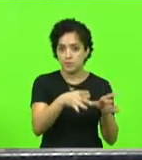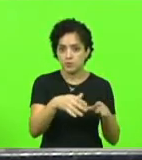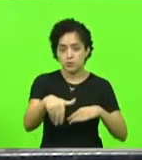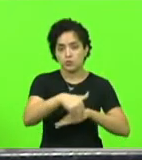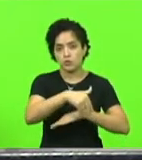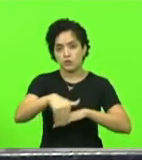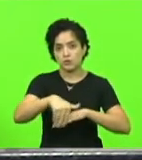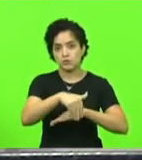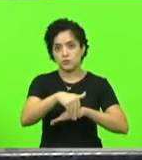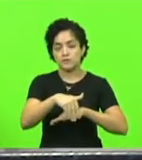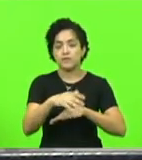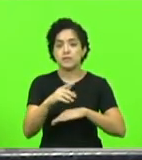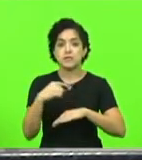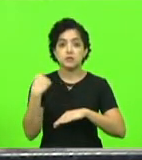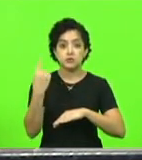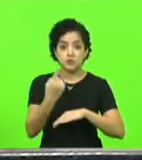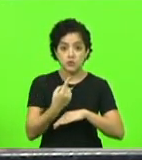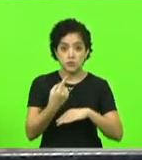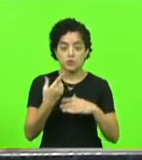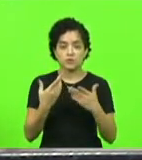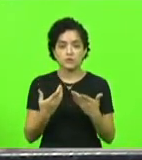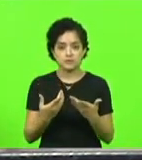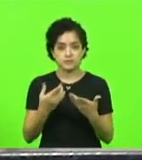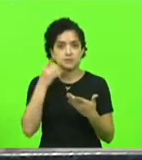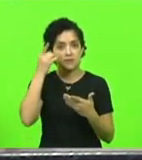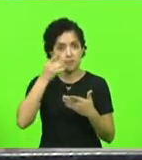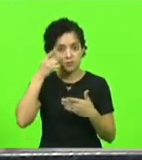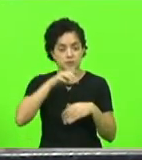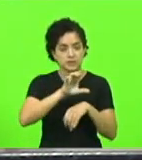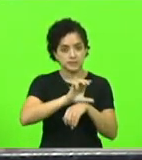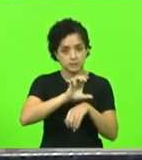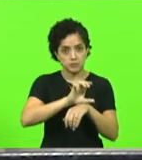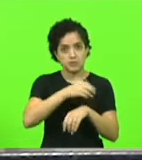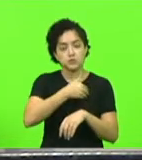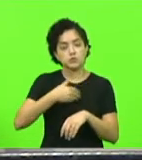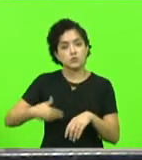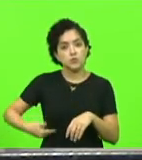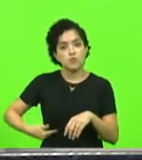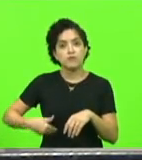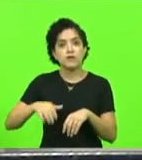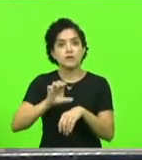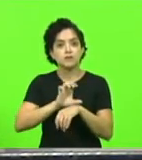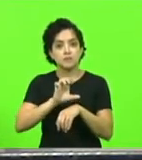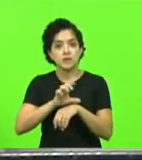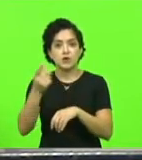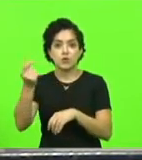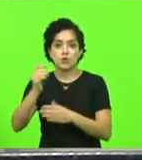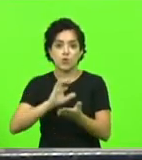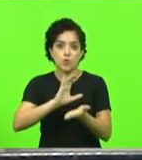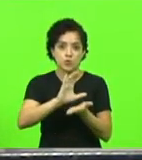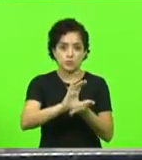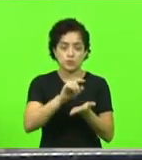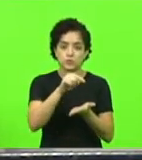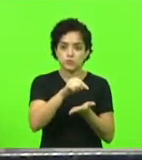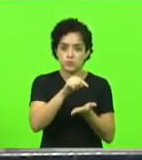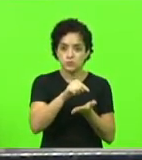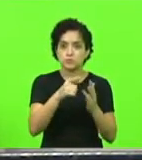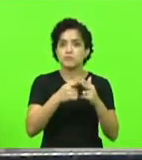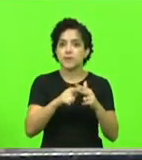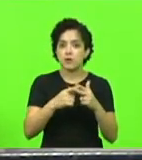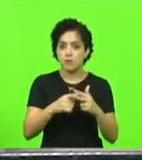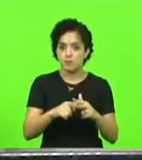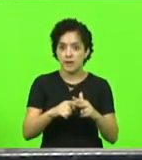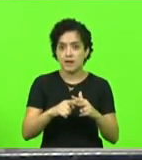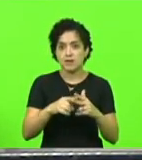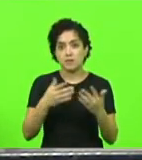Sendo que nós, deputados estaduais, e o governo do Estado, é que estamos colocando recurso nessa rodovia que é federal e